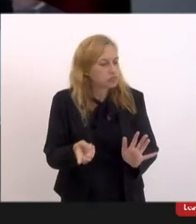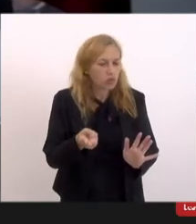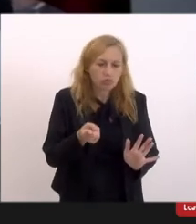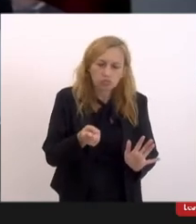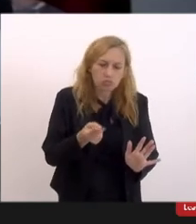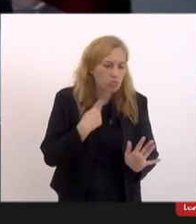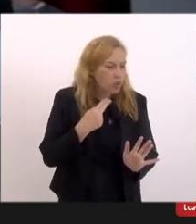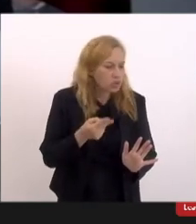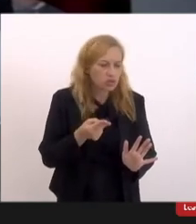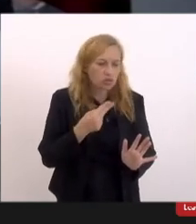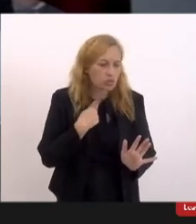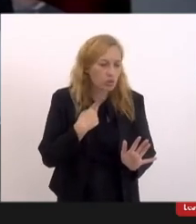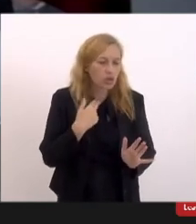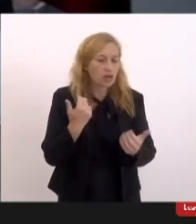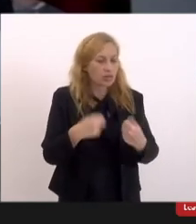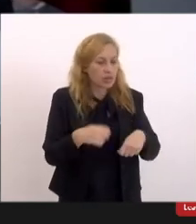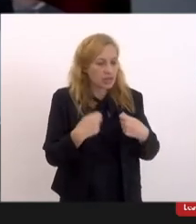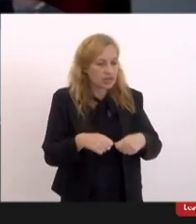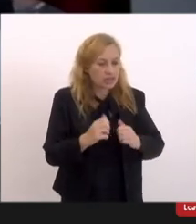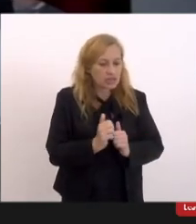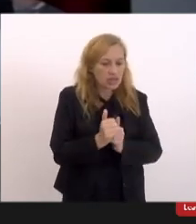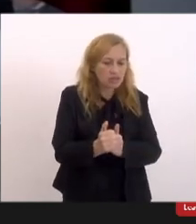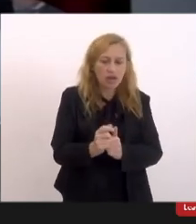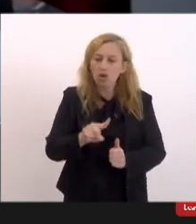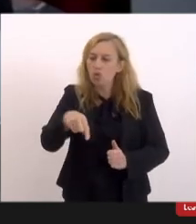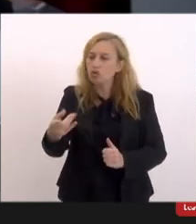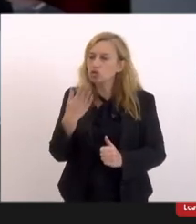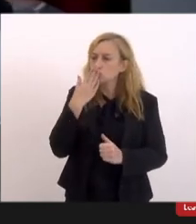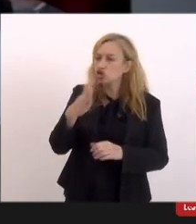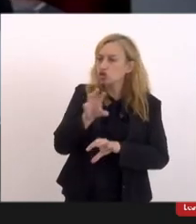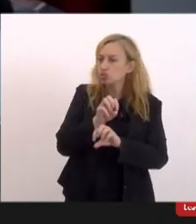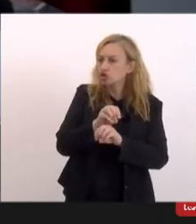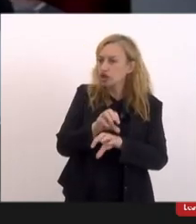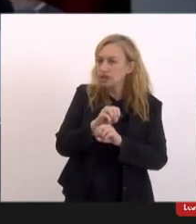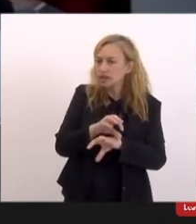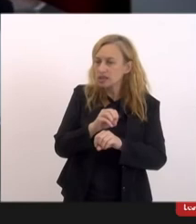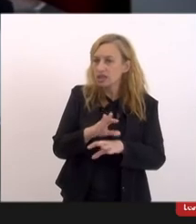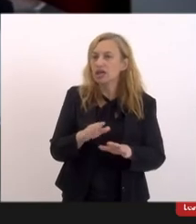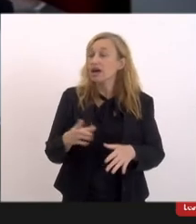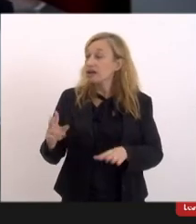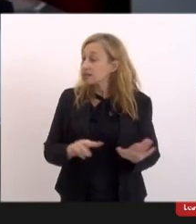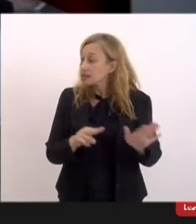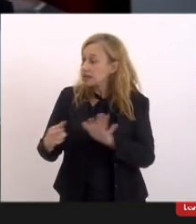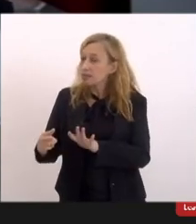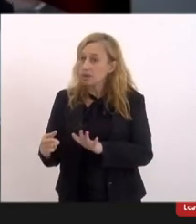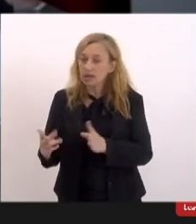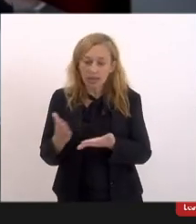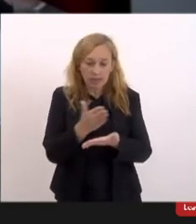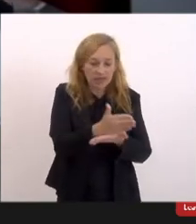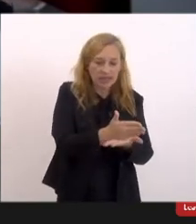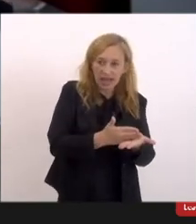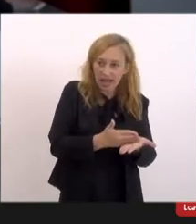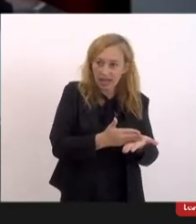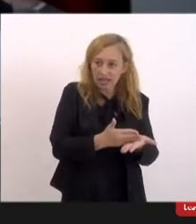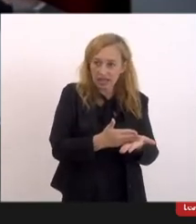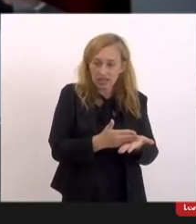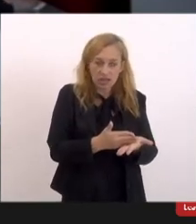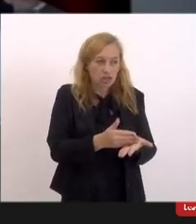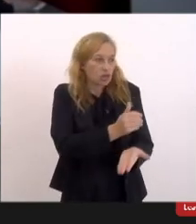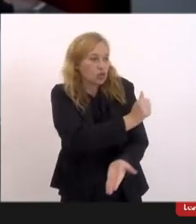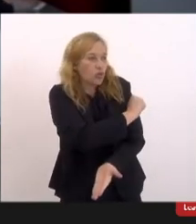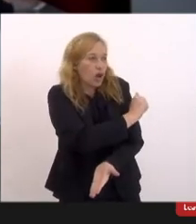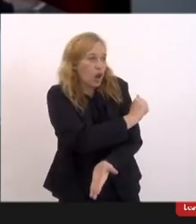gente precisa caminhar para um híbrido. Essa semana vem uma parte dos nossos alunos e a outra parte está sendo